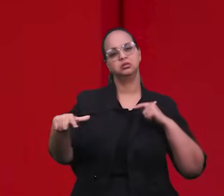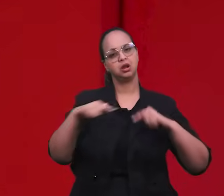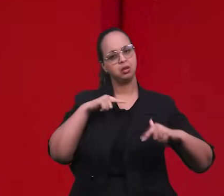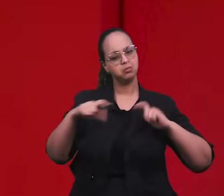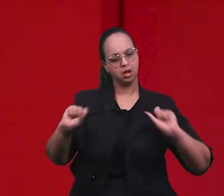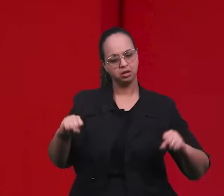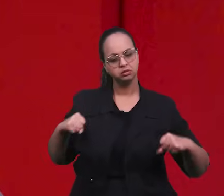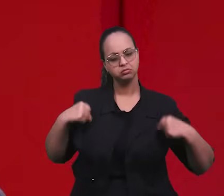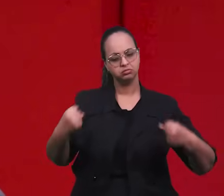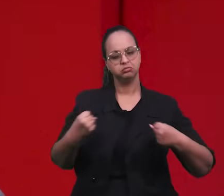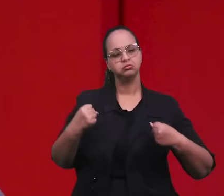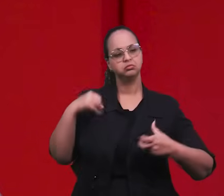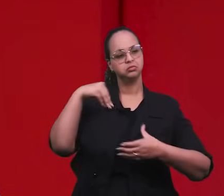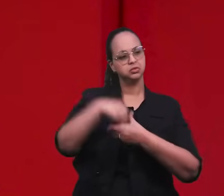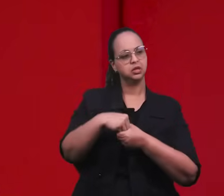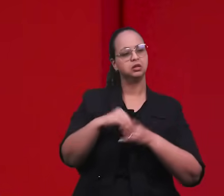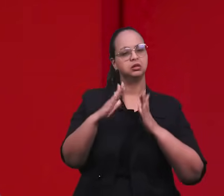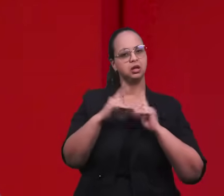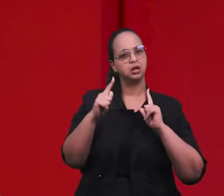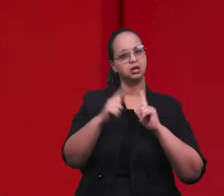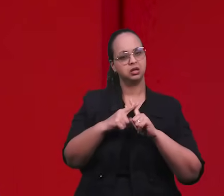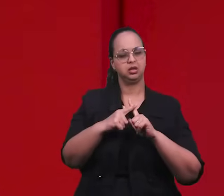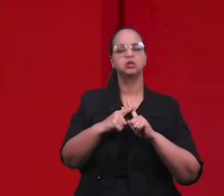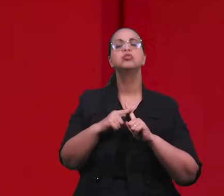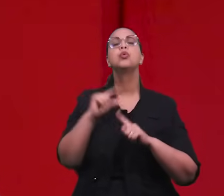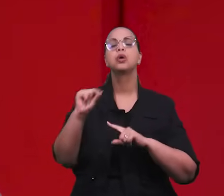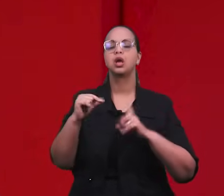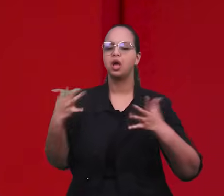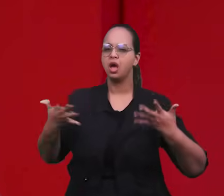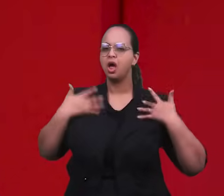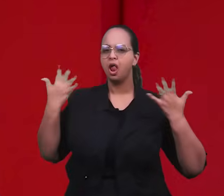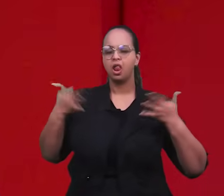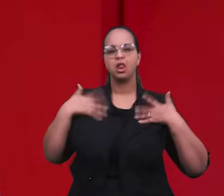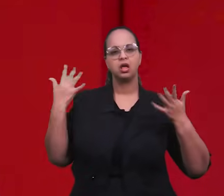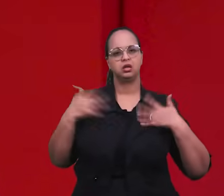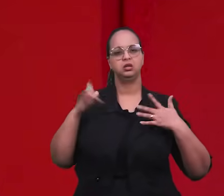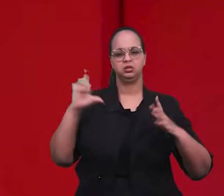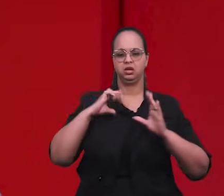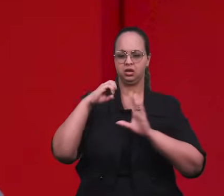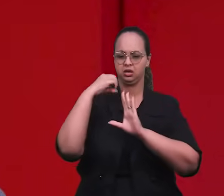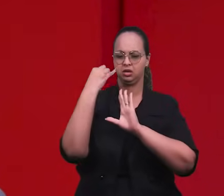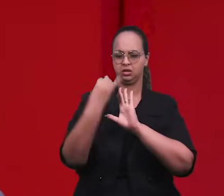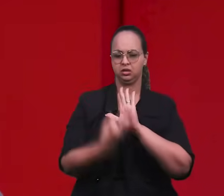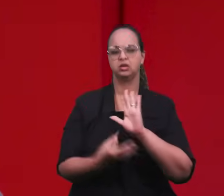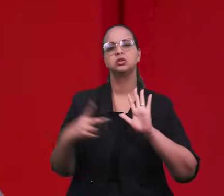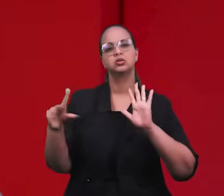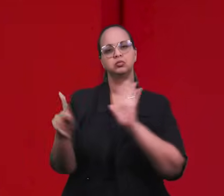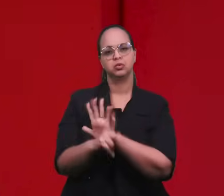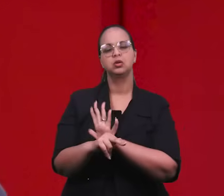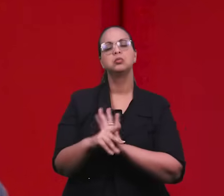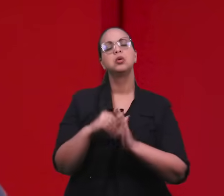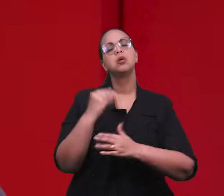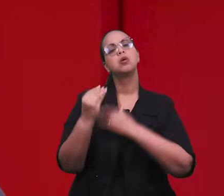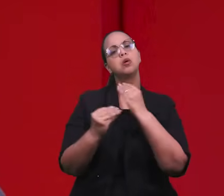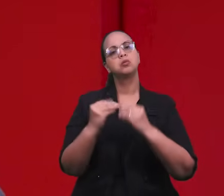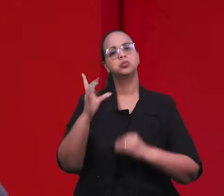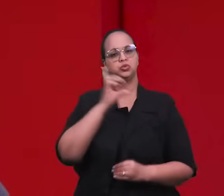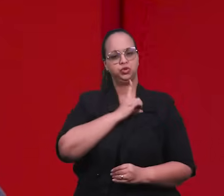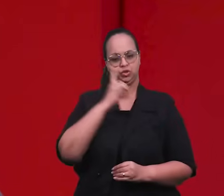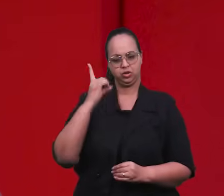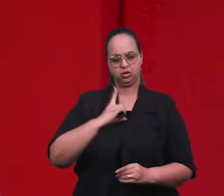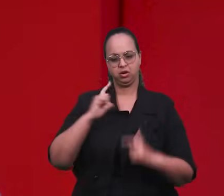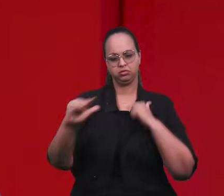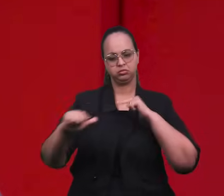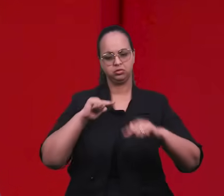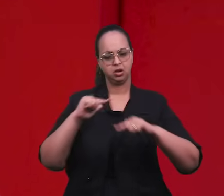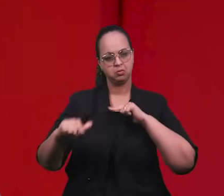Isso é importante, mas o assunto aqui é para relembrarmos, né, as atribuições nossas do diácono, né, no seu